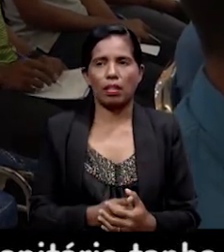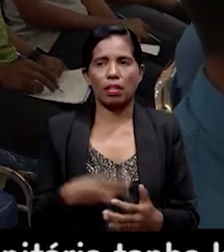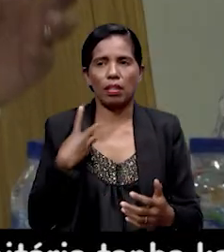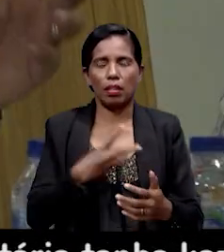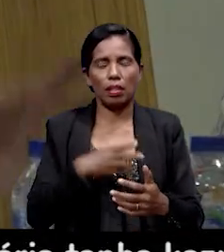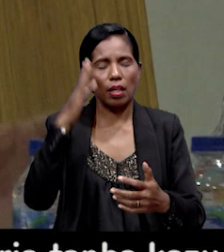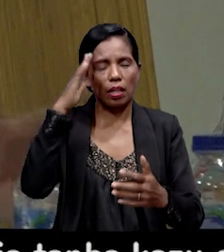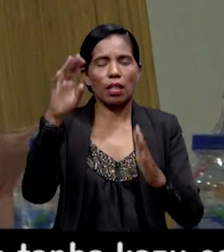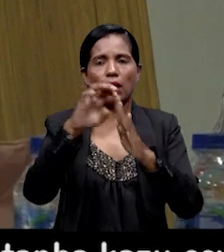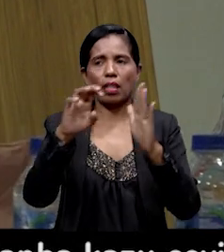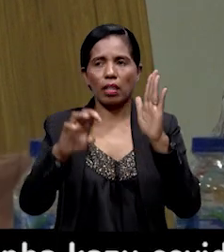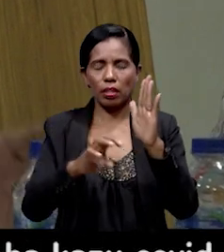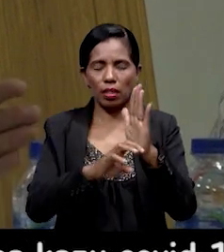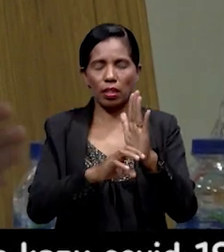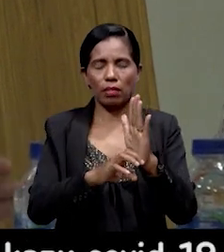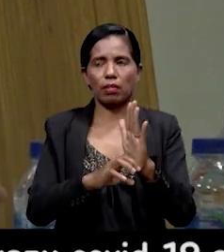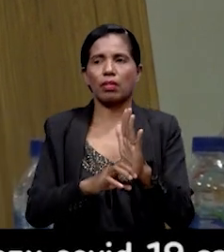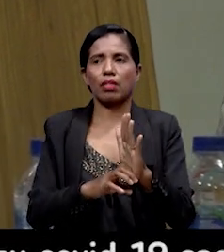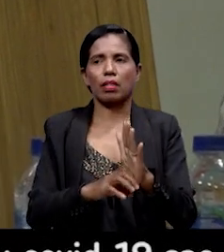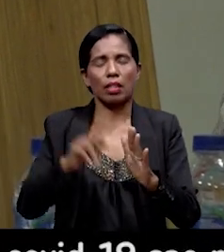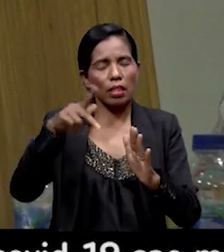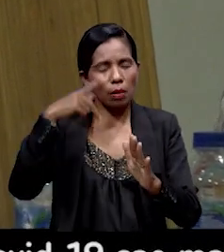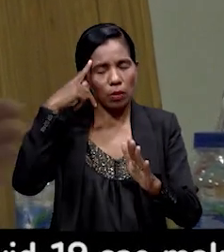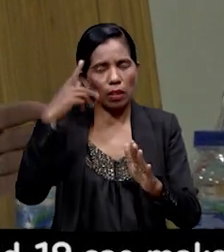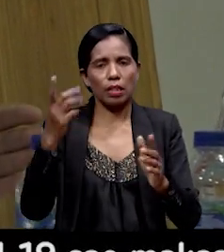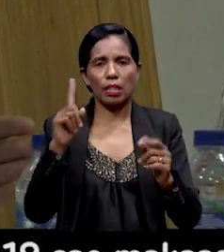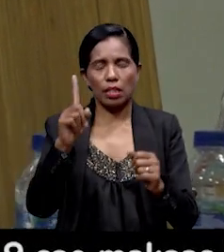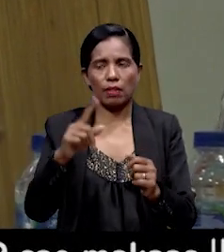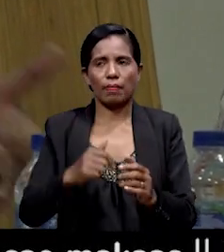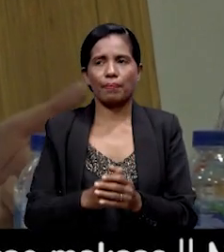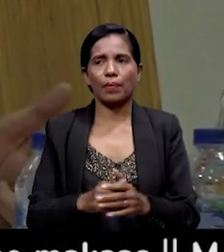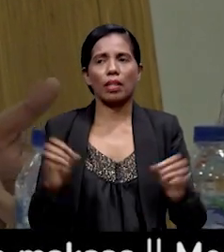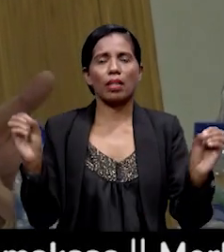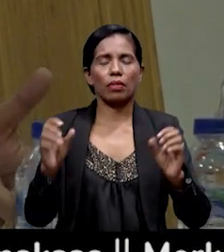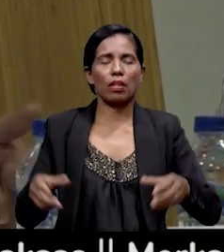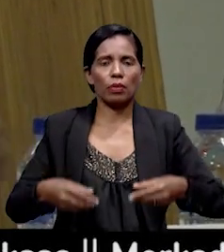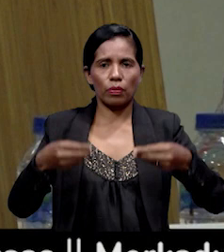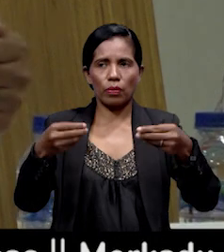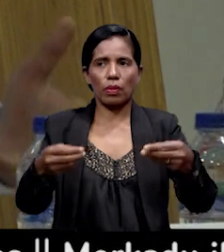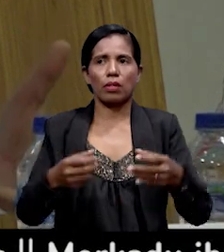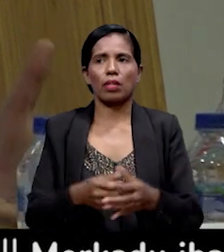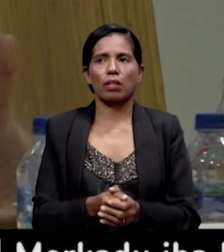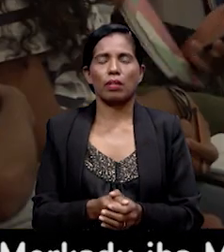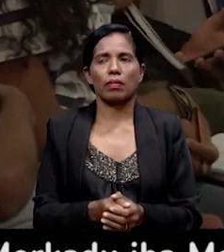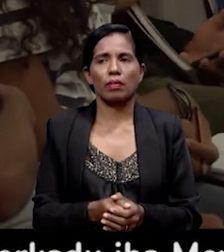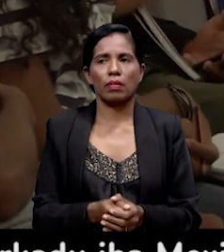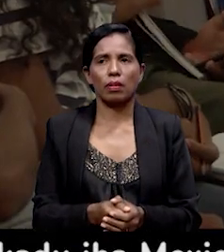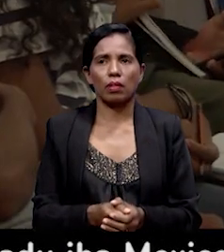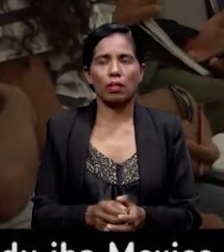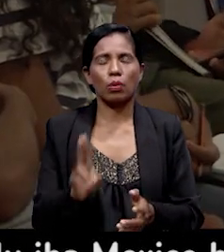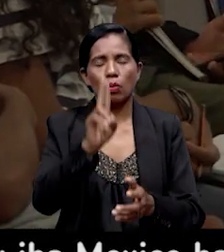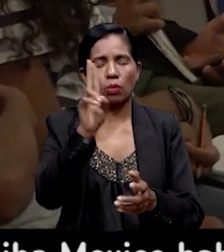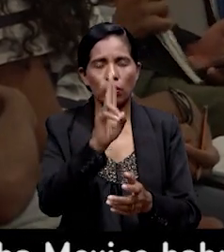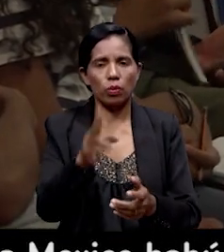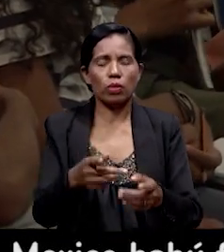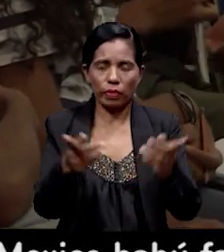de Estado, se ilumina, vai tomar. E a política ilegal, laos a tufo, desconcessão, uso de campeão da